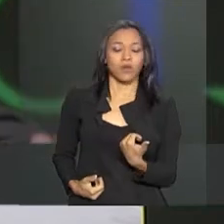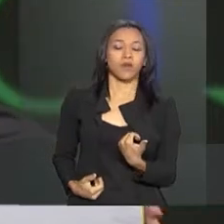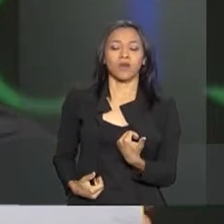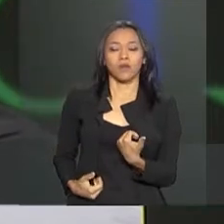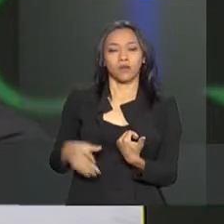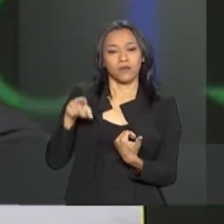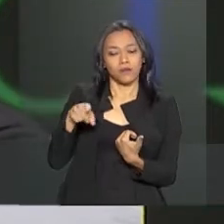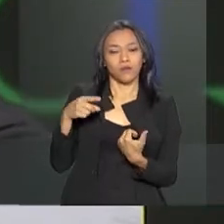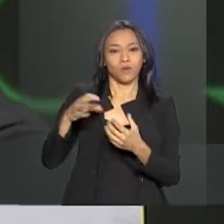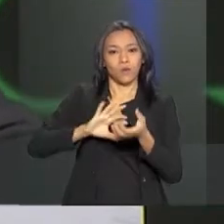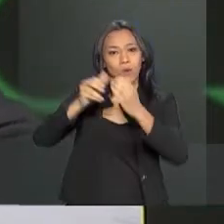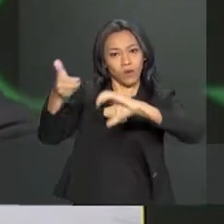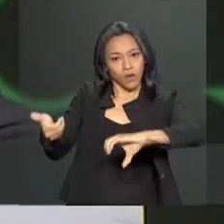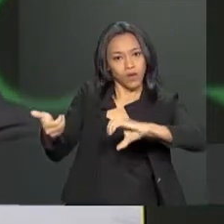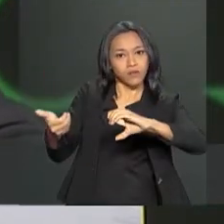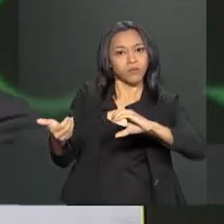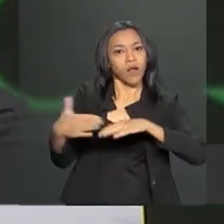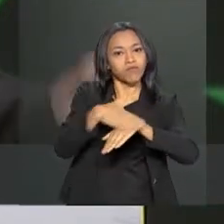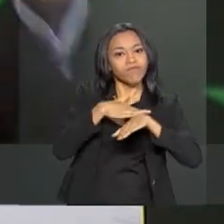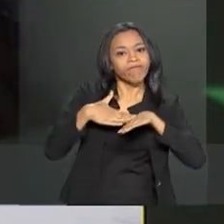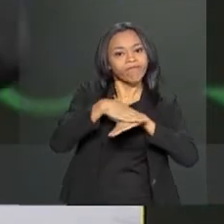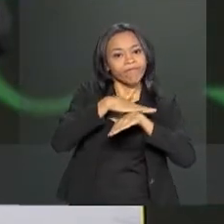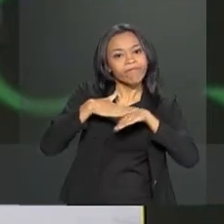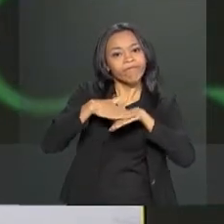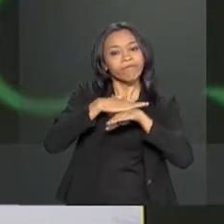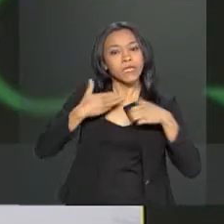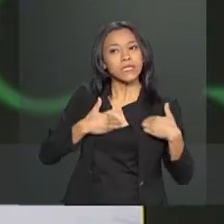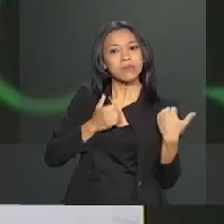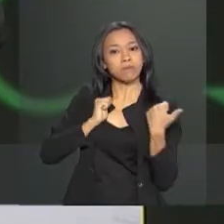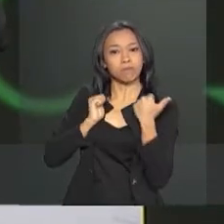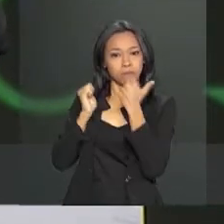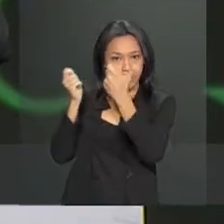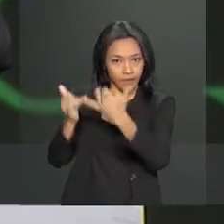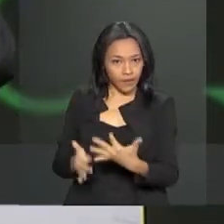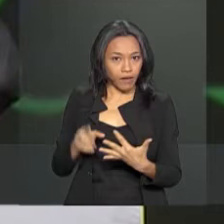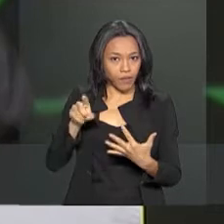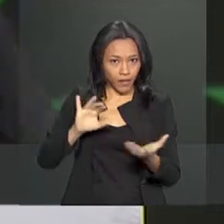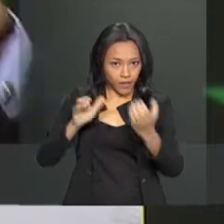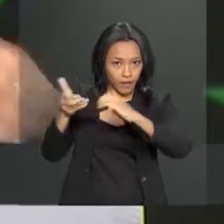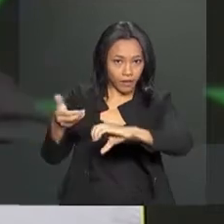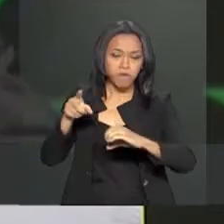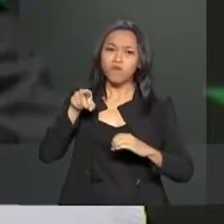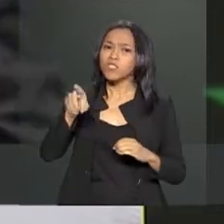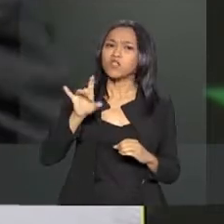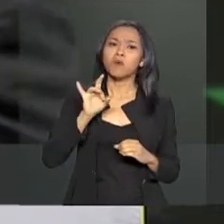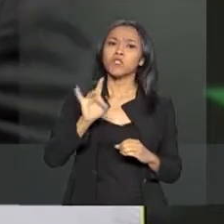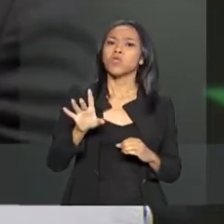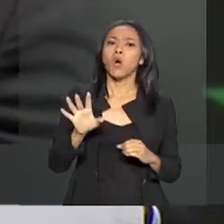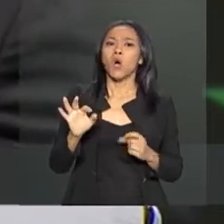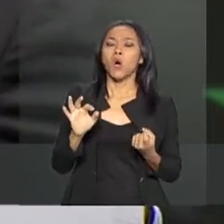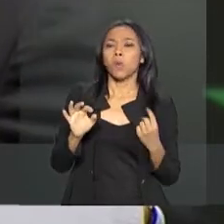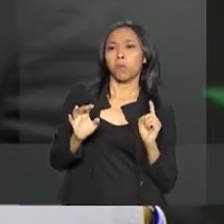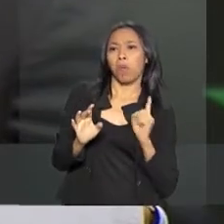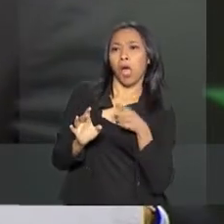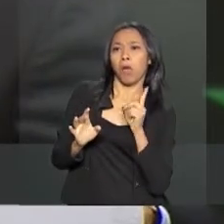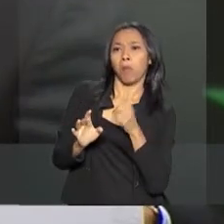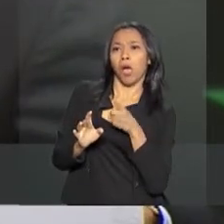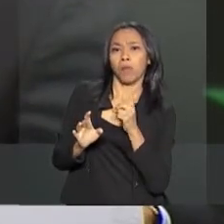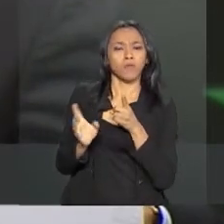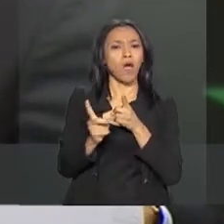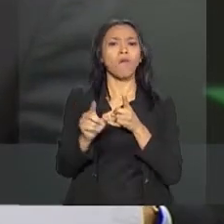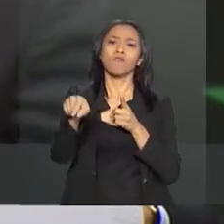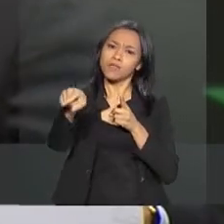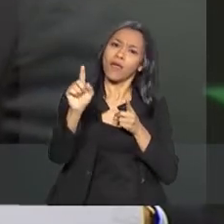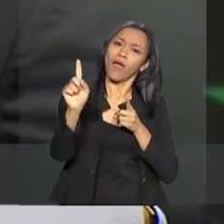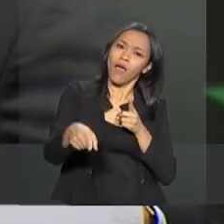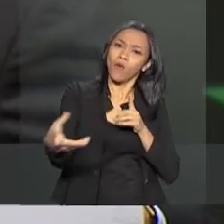do Executivo, digamos assim, para dizer o seguinte: o Congresso não será um apêndice do Poder Executivo, mas será um parceiro